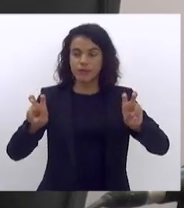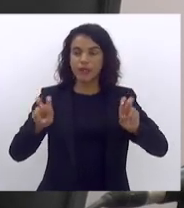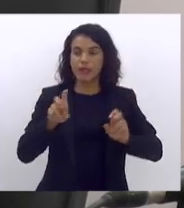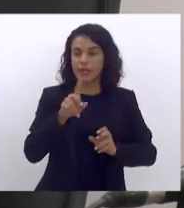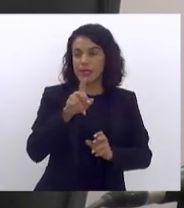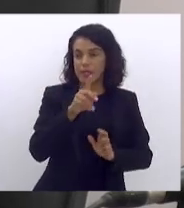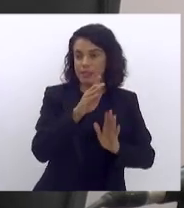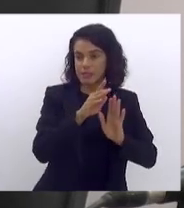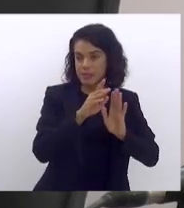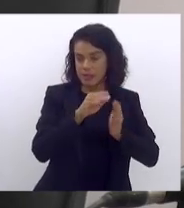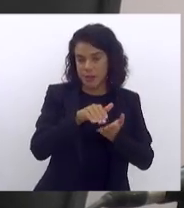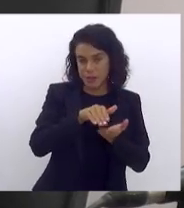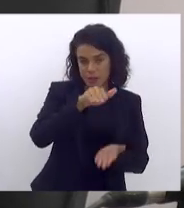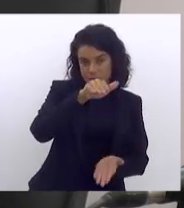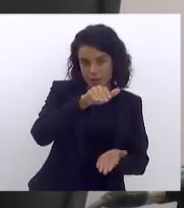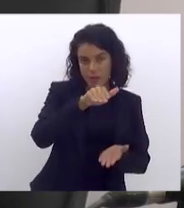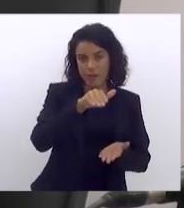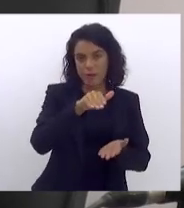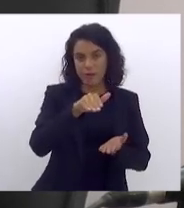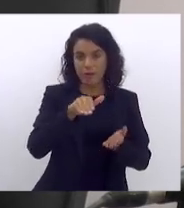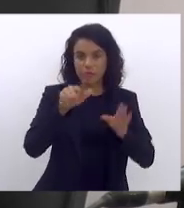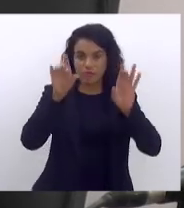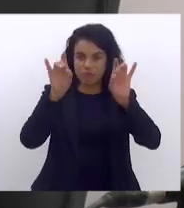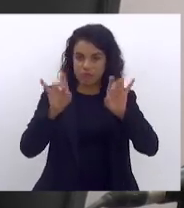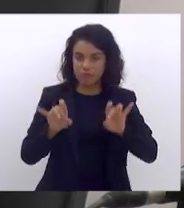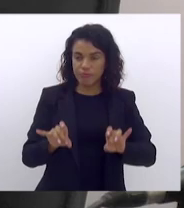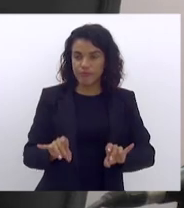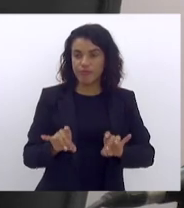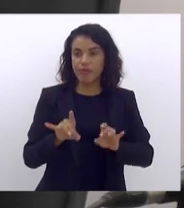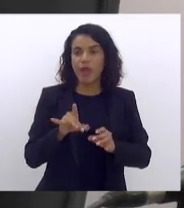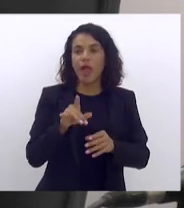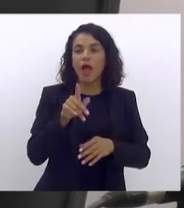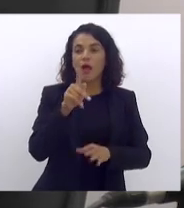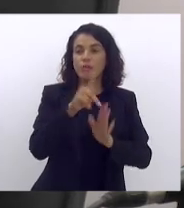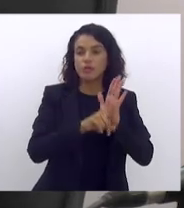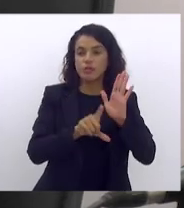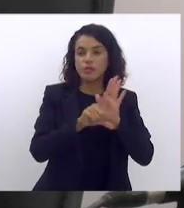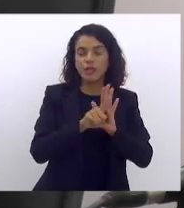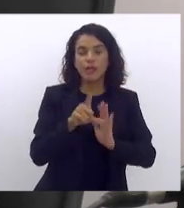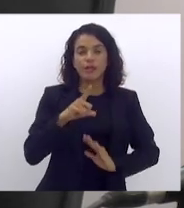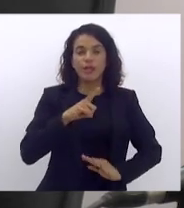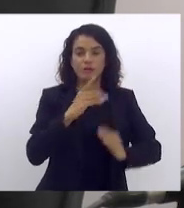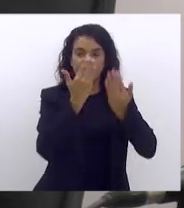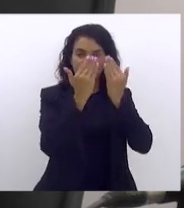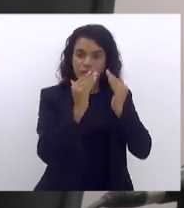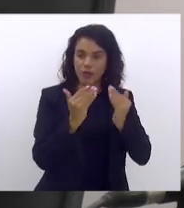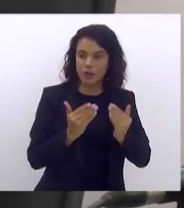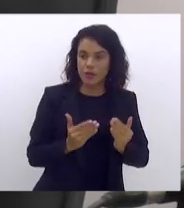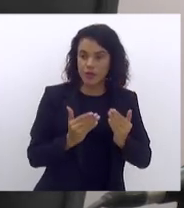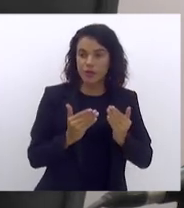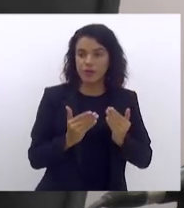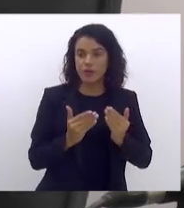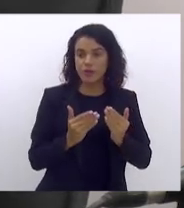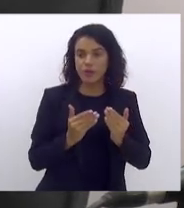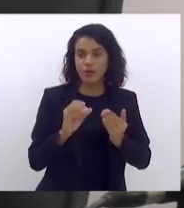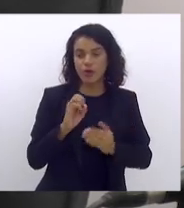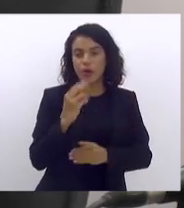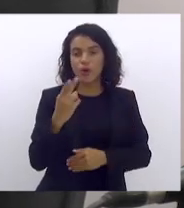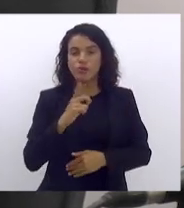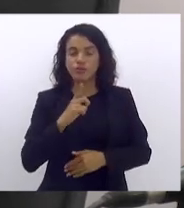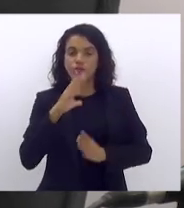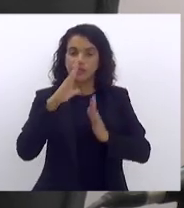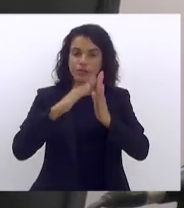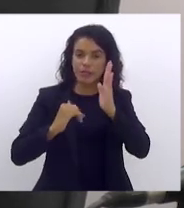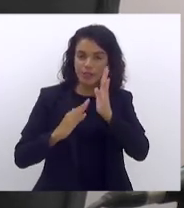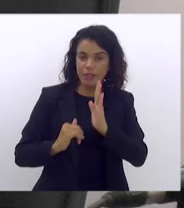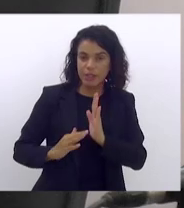esse bloco dessa sessão extraordinária eram os projetos que estavam com vista ou tinham sido retirados